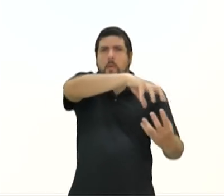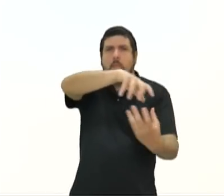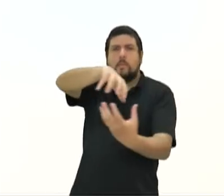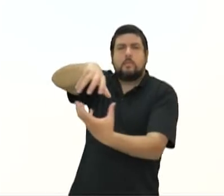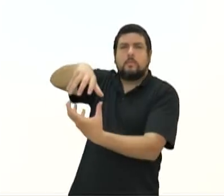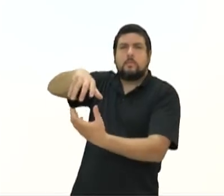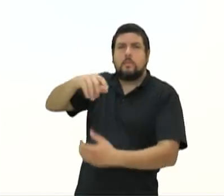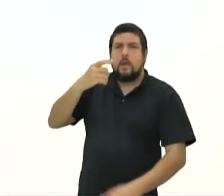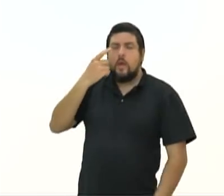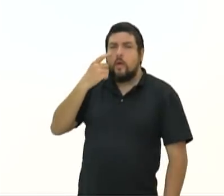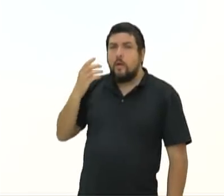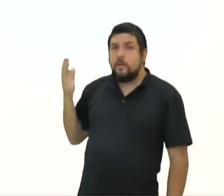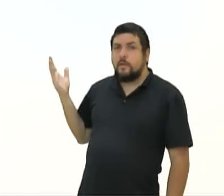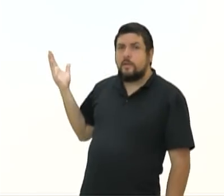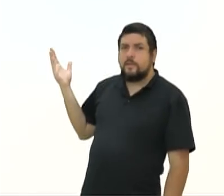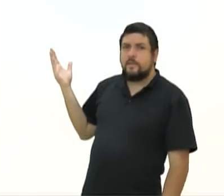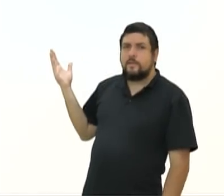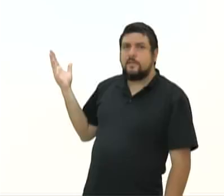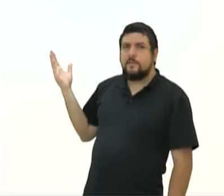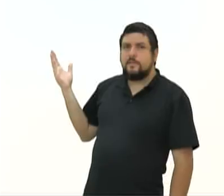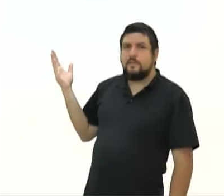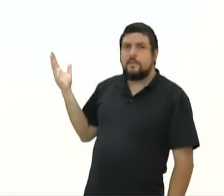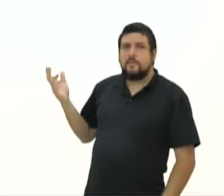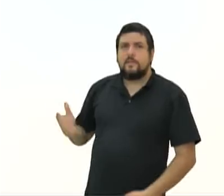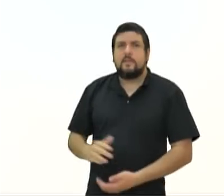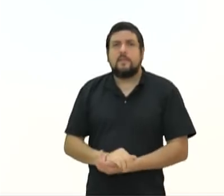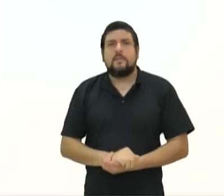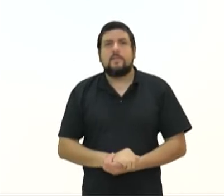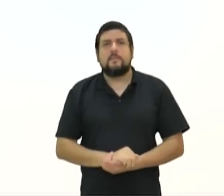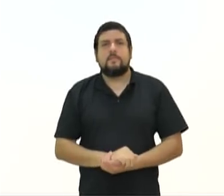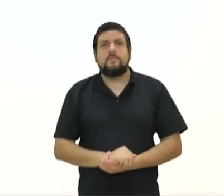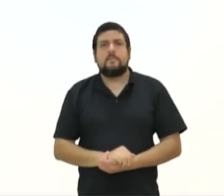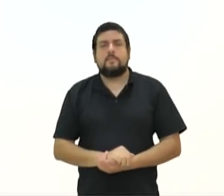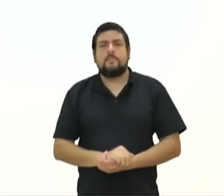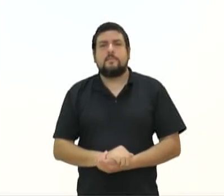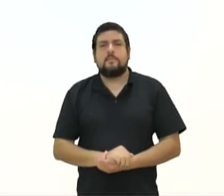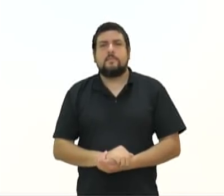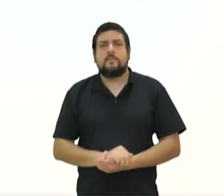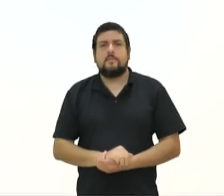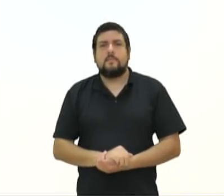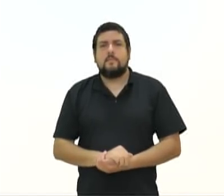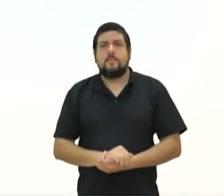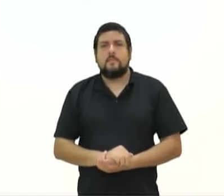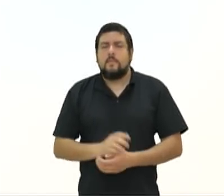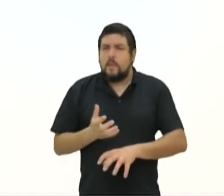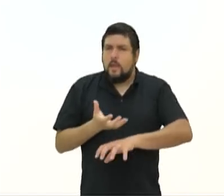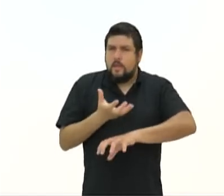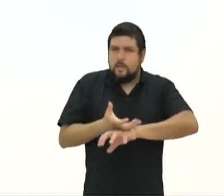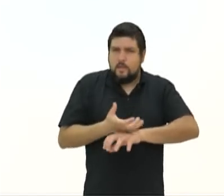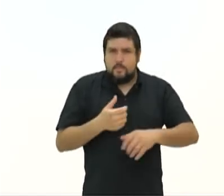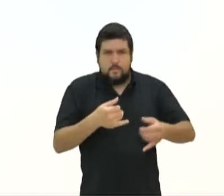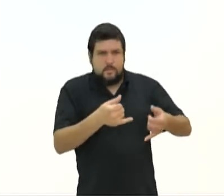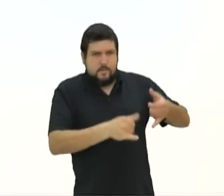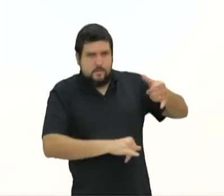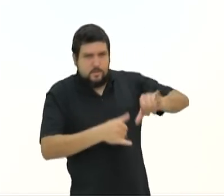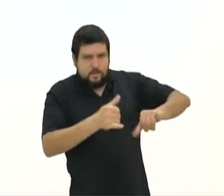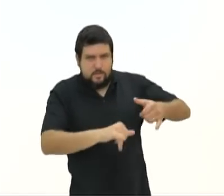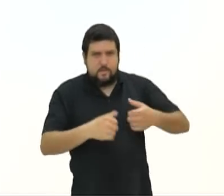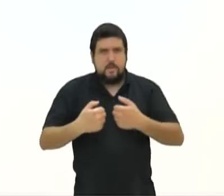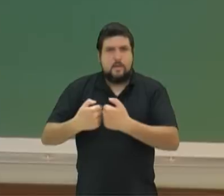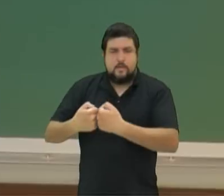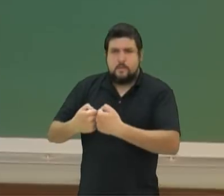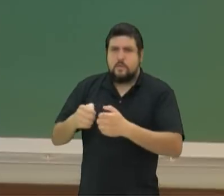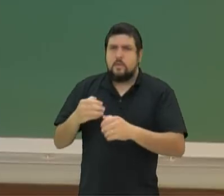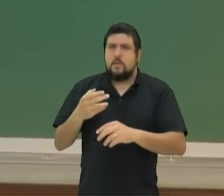explosão. Em química e física, a gente analisa isso com mais detalhes, mas basicamente era uma